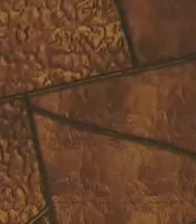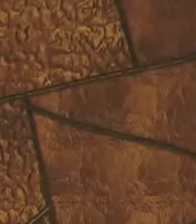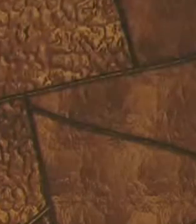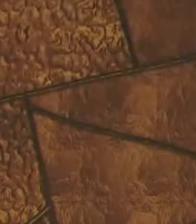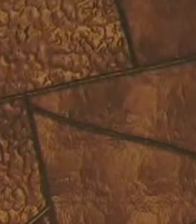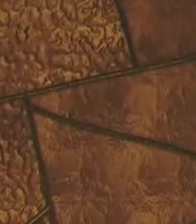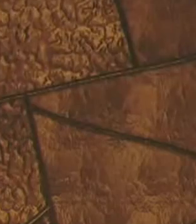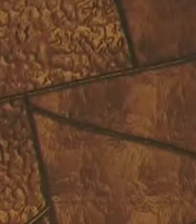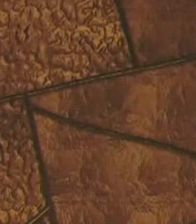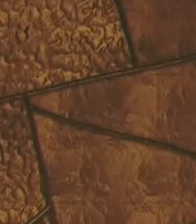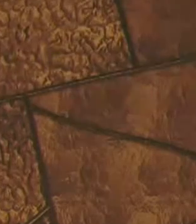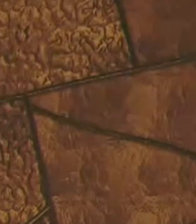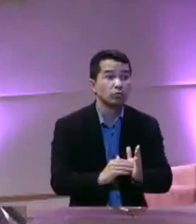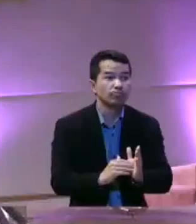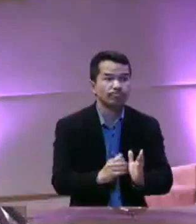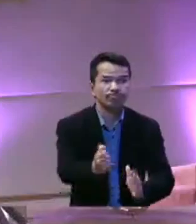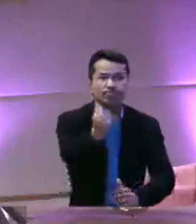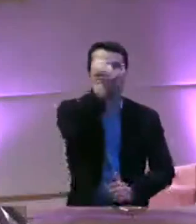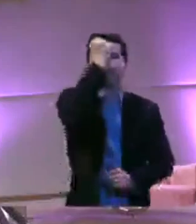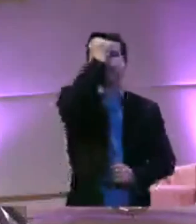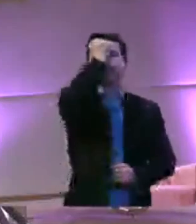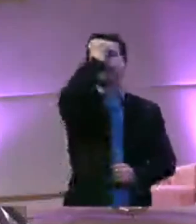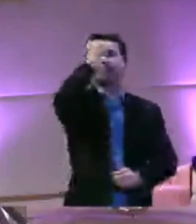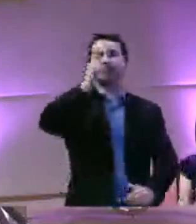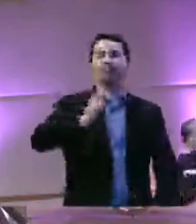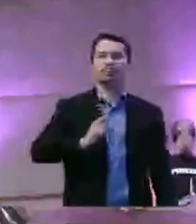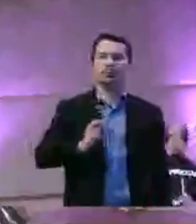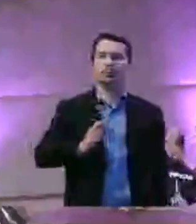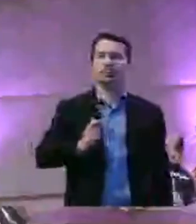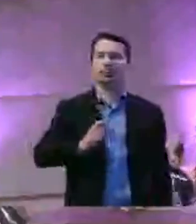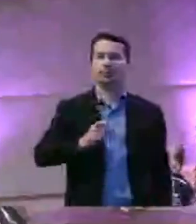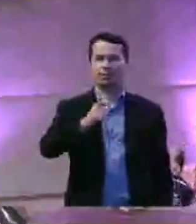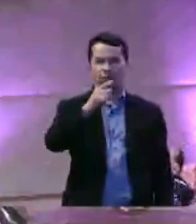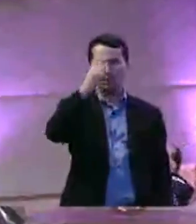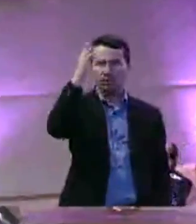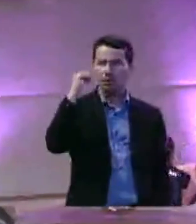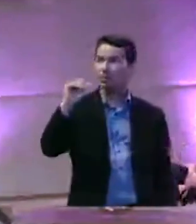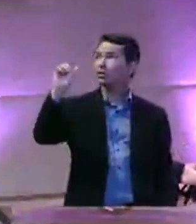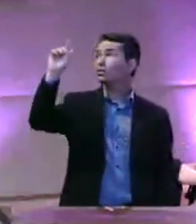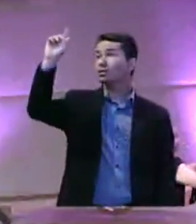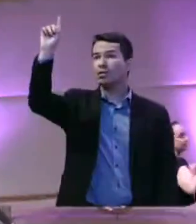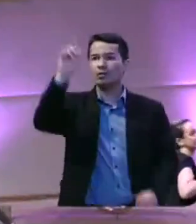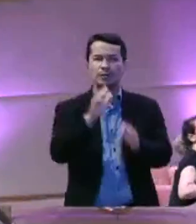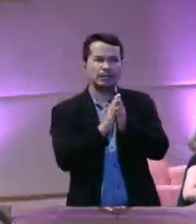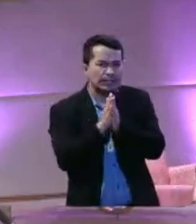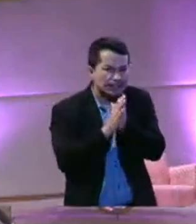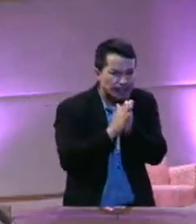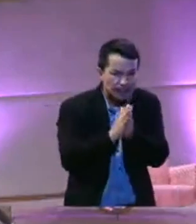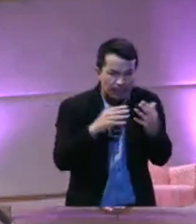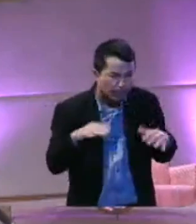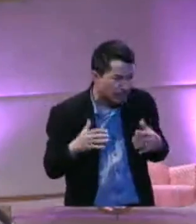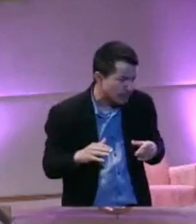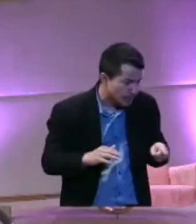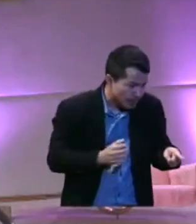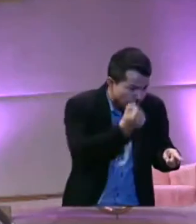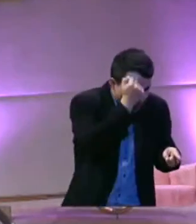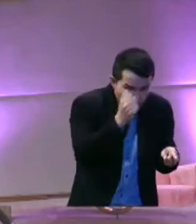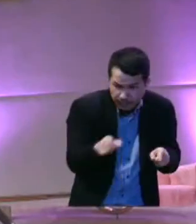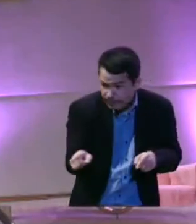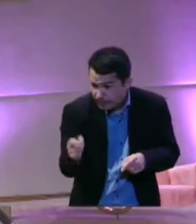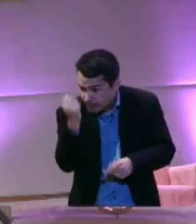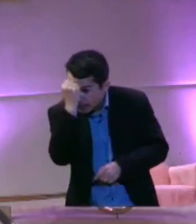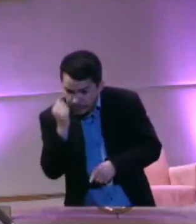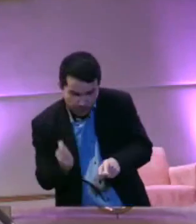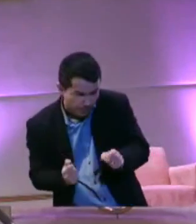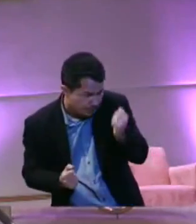todos cheguem ao arrependimento. Esse é o anseio do nosso Pai, esse é o desejo do nosso Deus, e hoje Ele